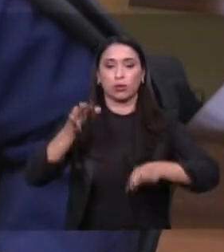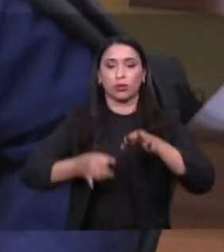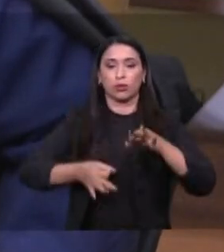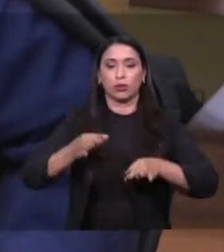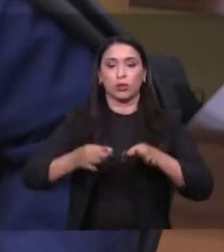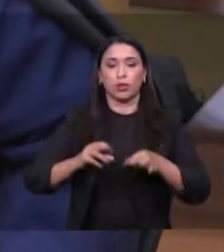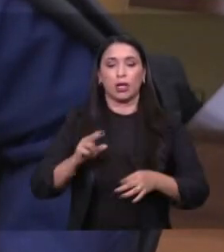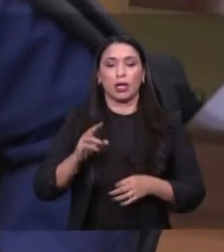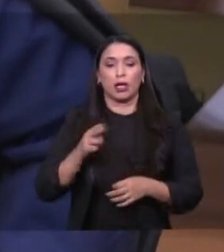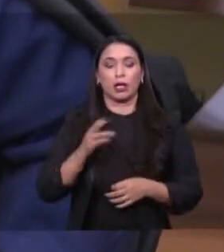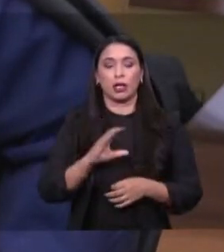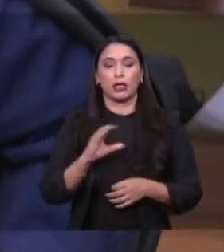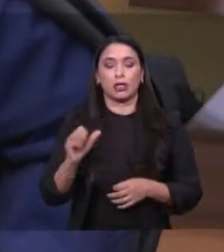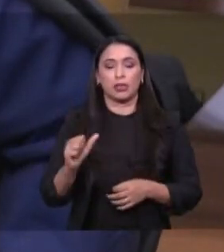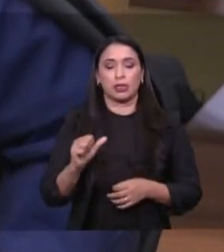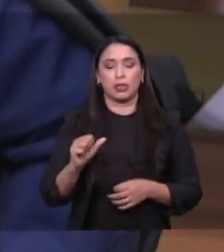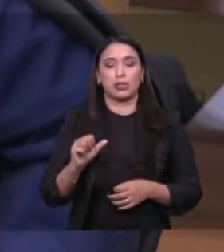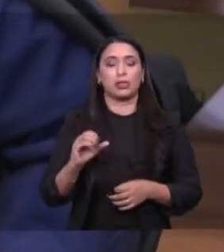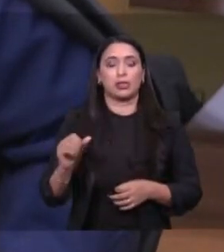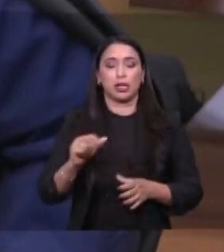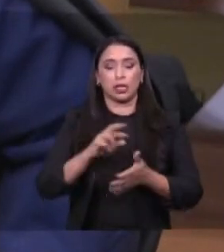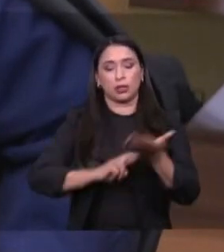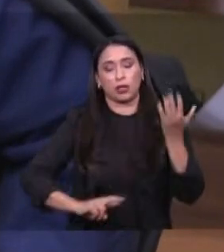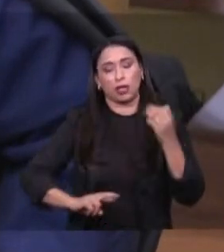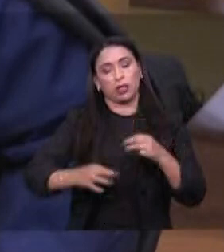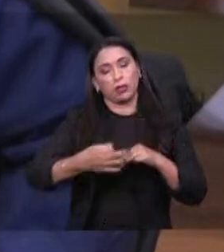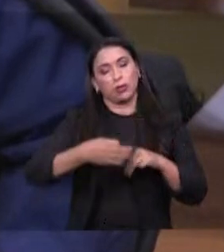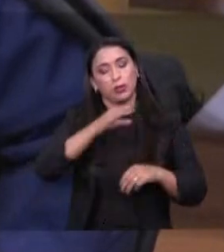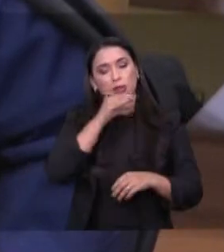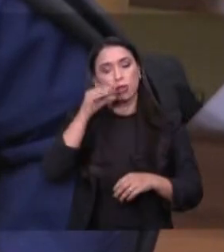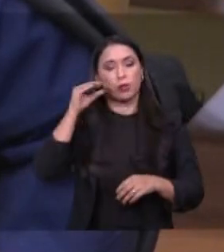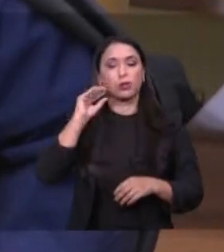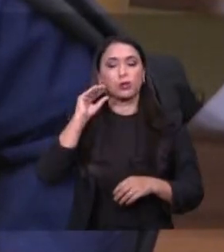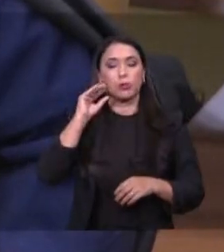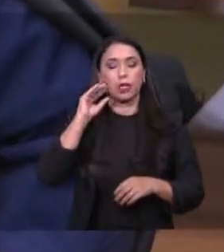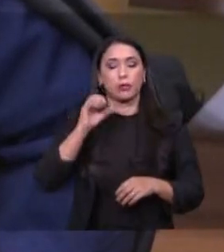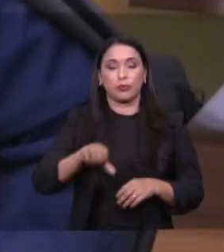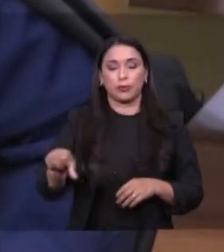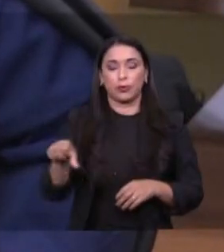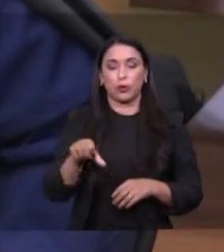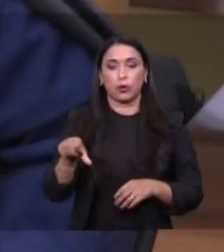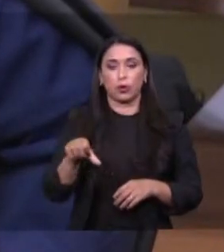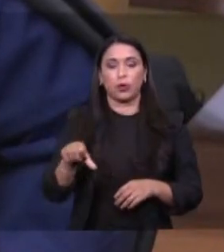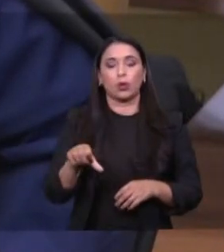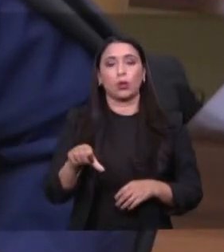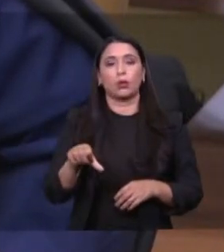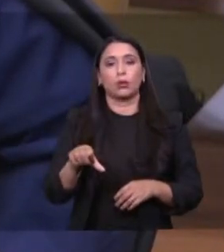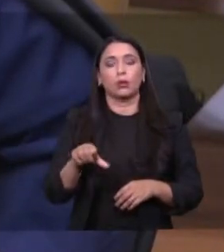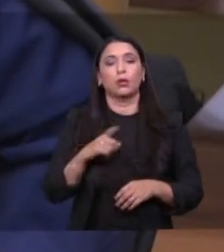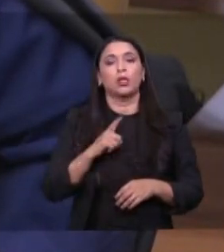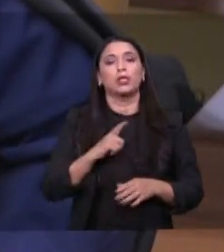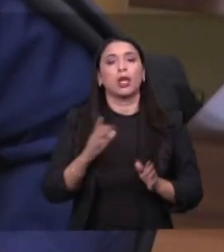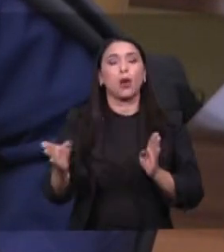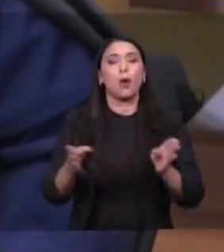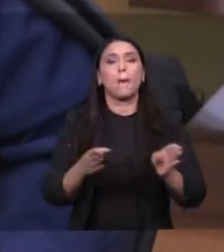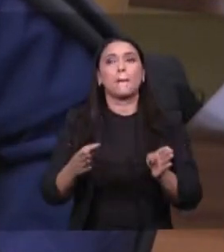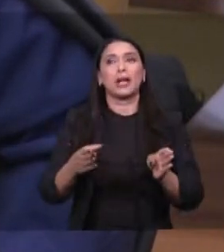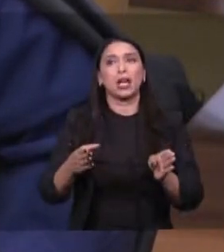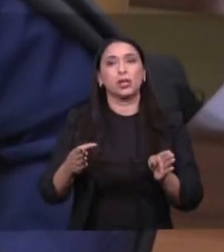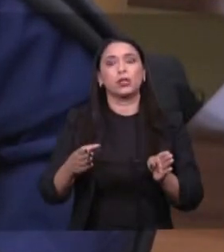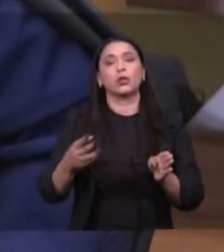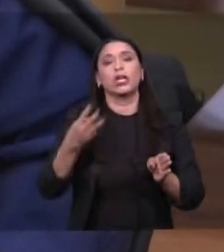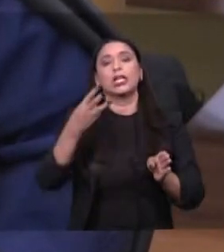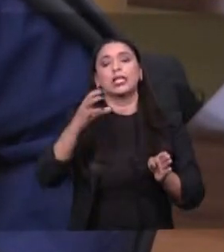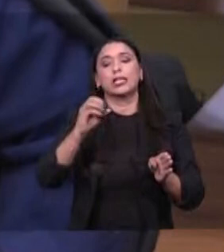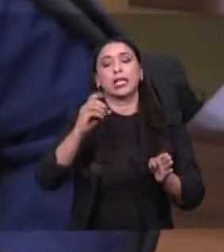HC 89.837, relator ministro Celso de Mello. 9º. Fixação de prazo de até 30